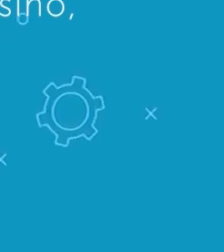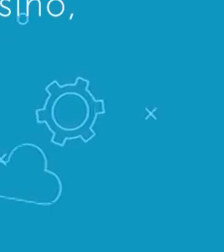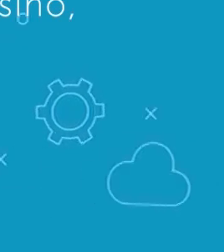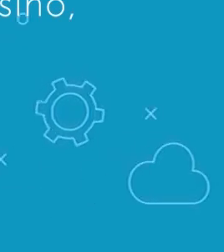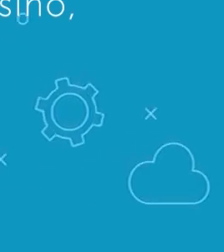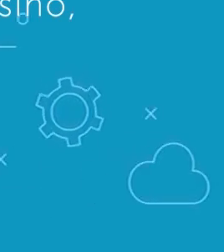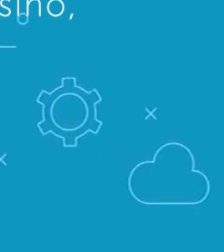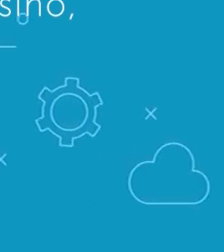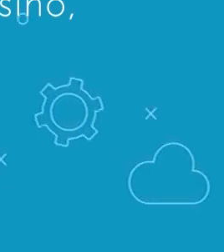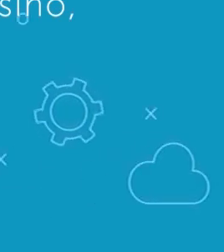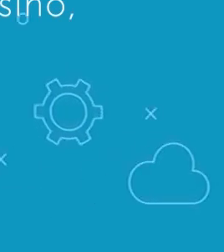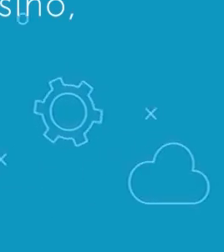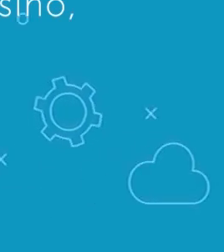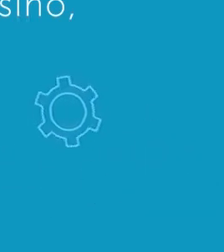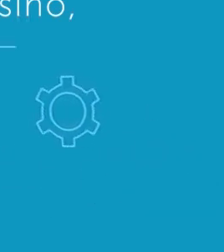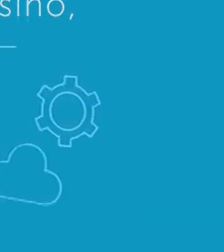Tchau, tchau.